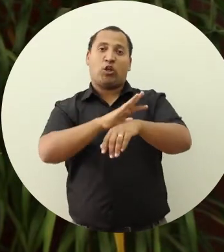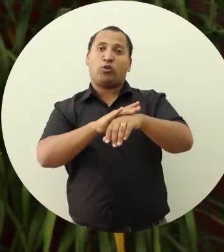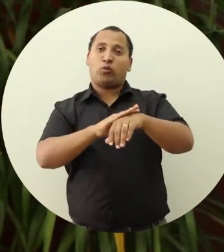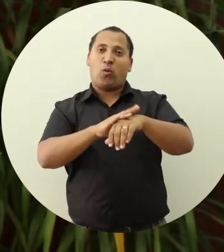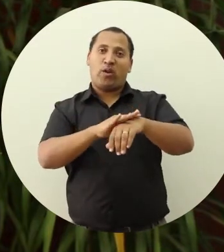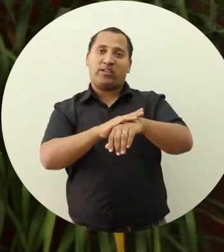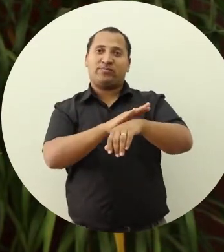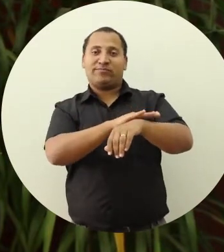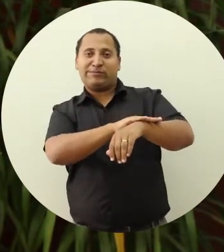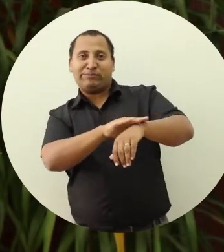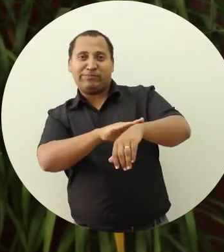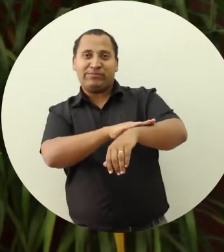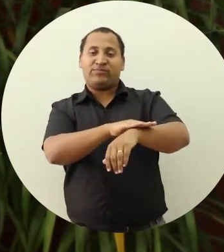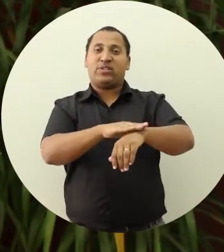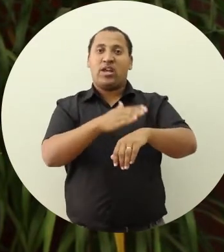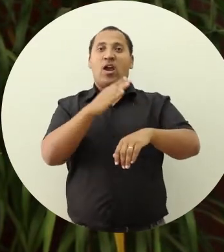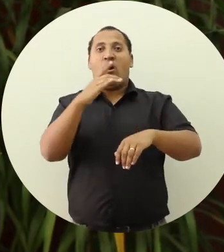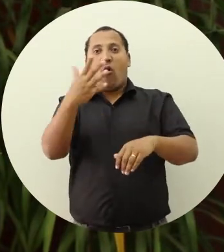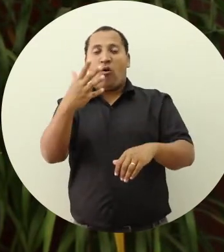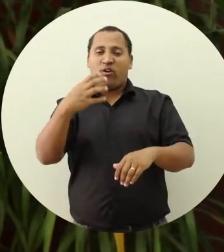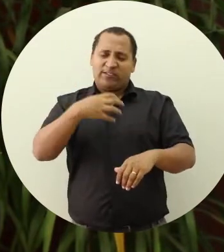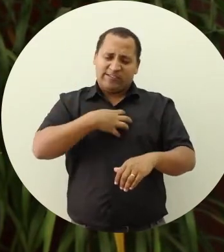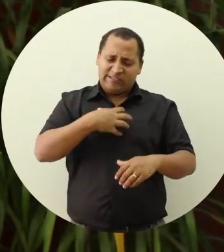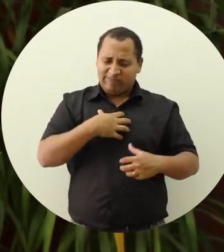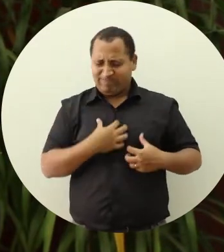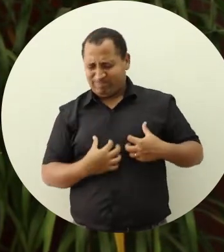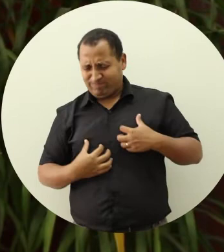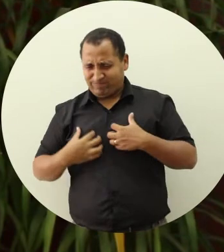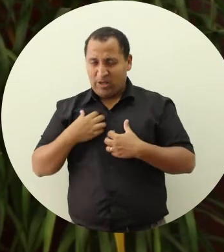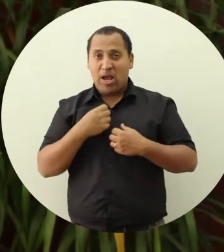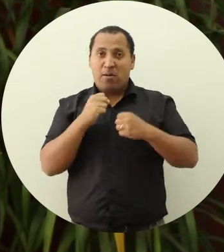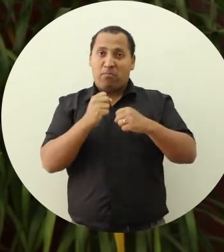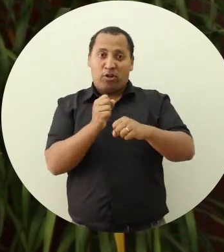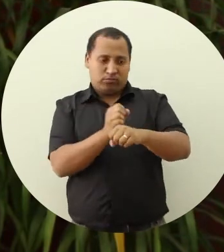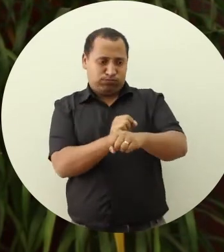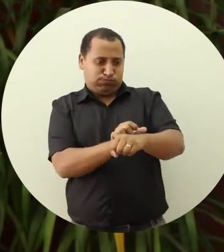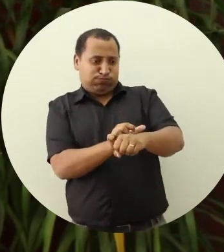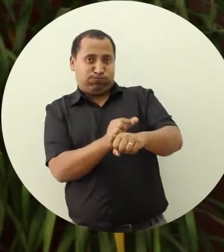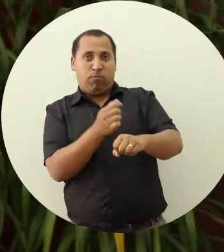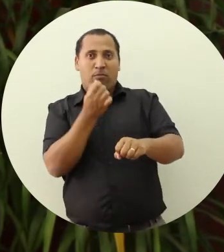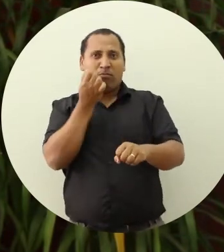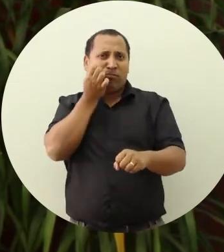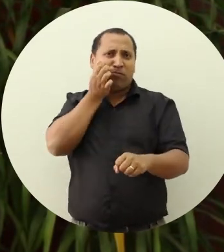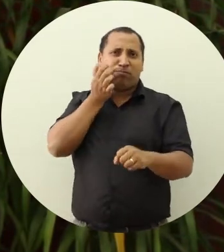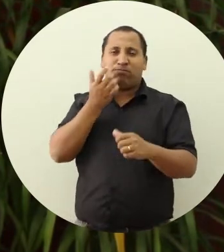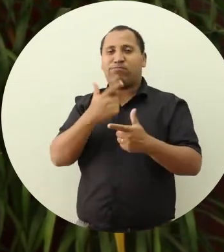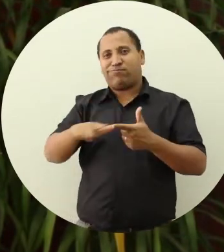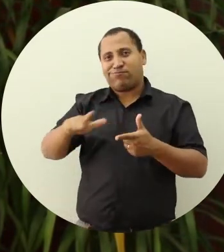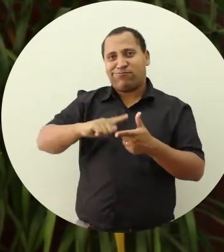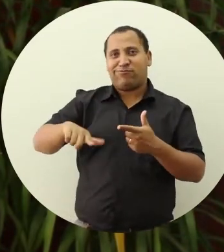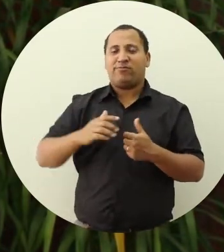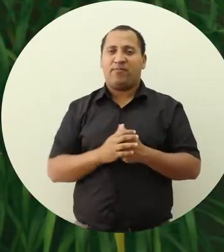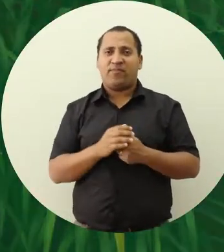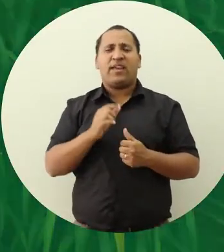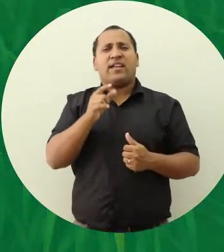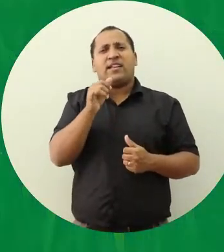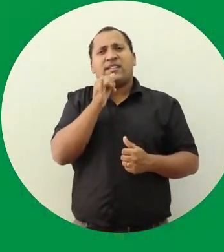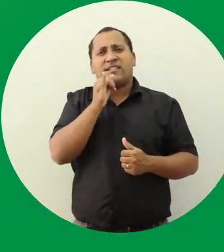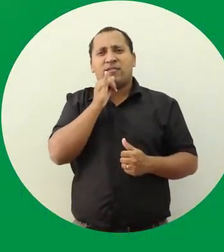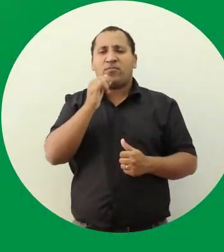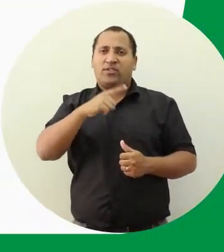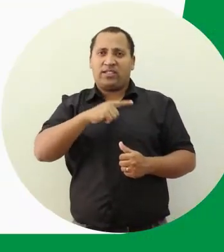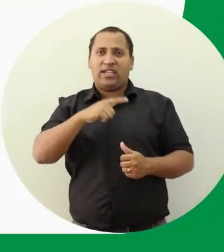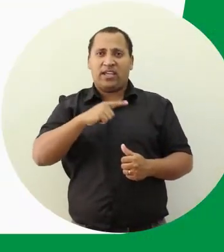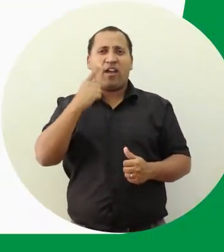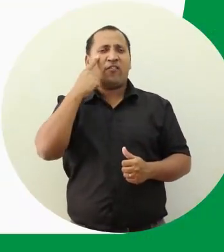dermatológica ou o fator emocional é um agravante, piora a lesão. Exemplo dessas lesões, né, de doenças dermatológicas